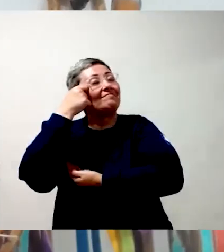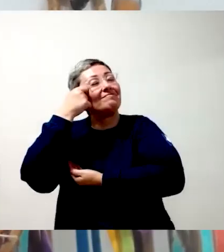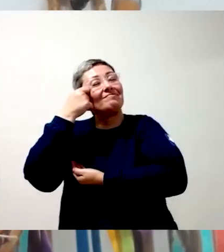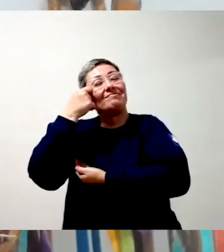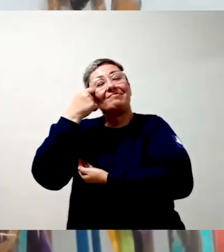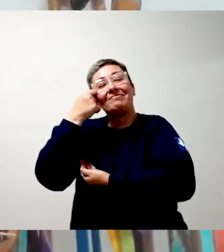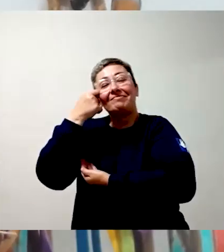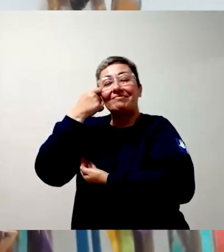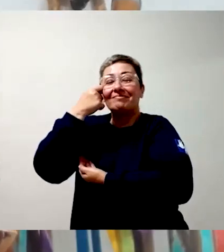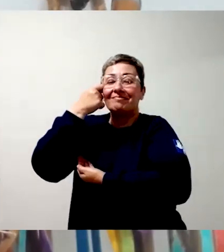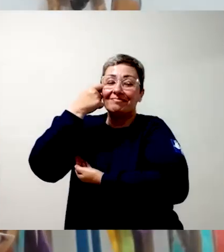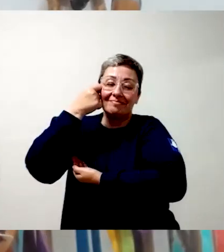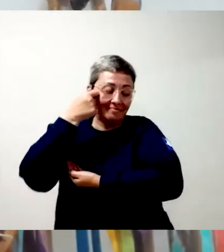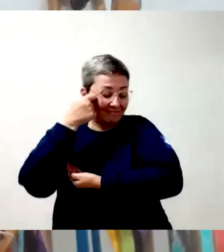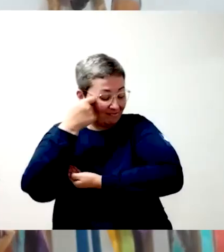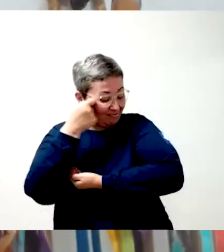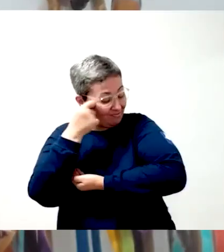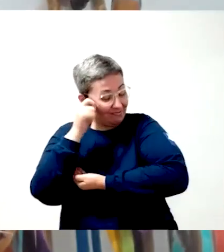negrito,